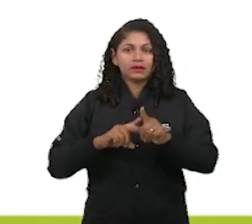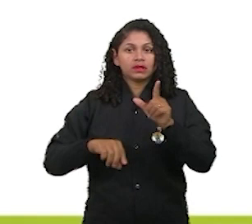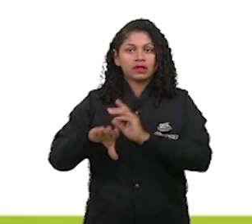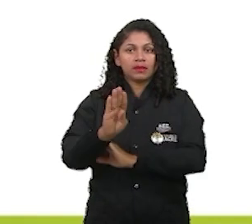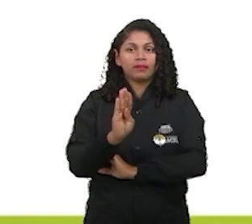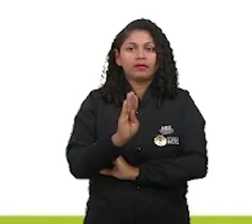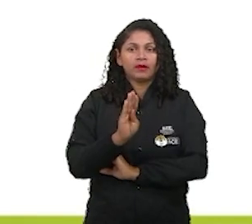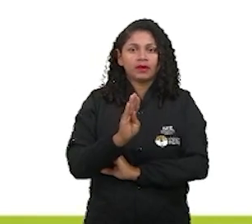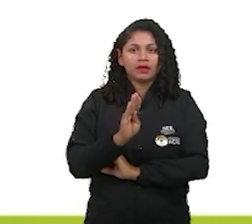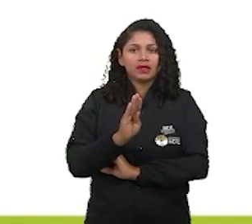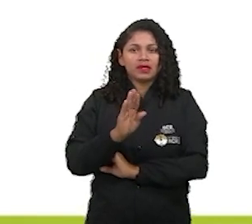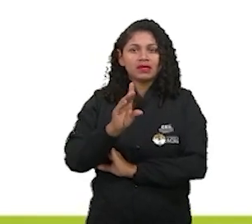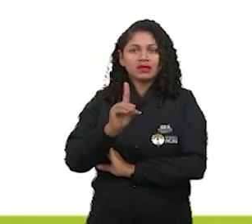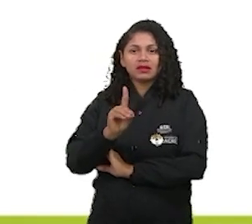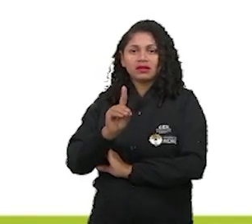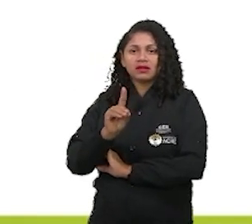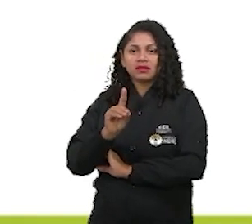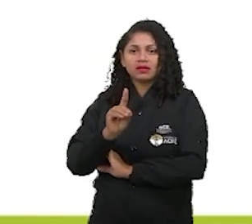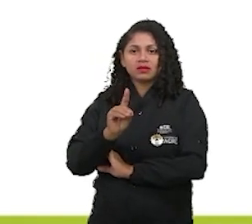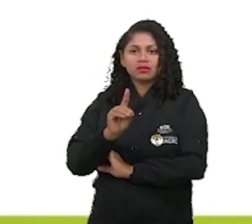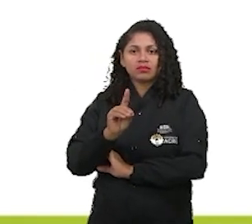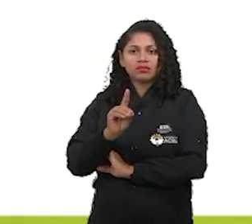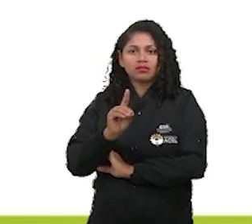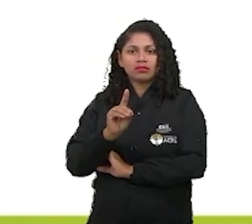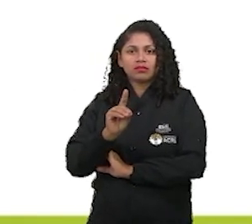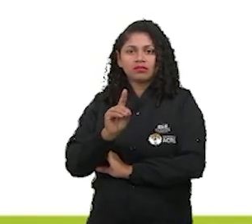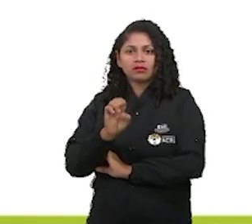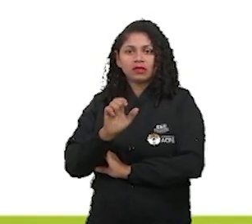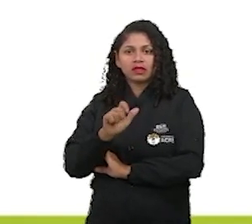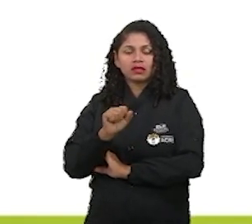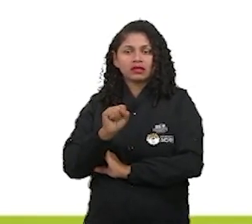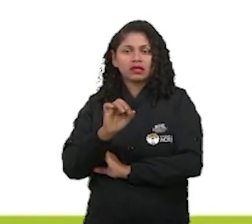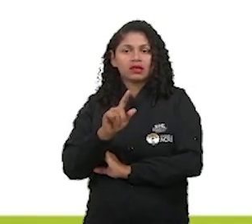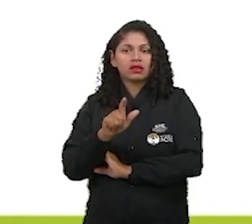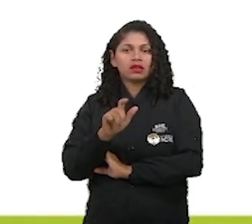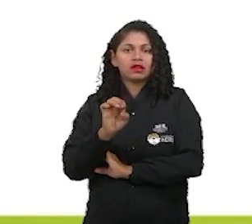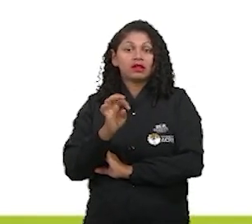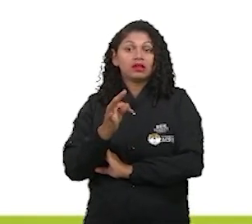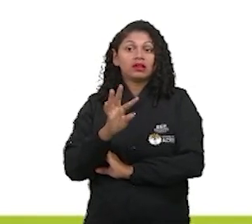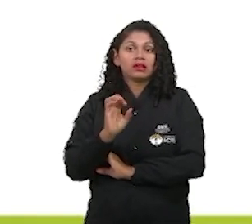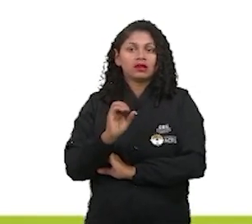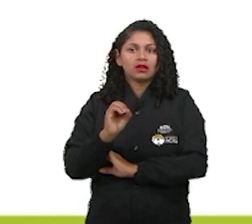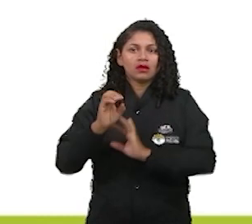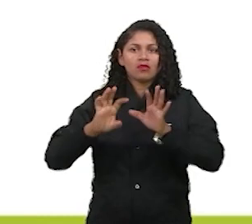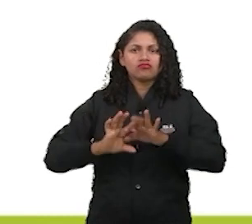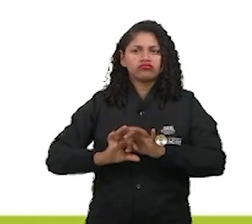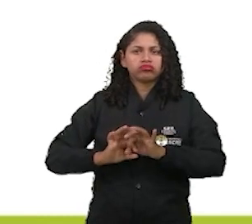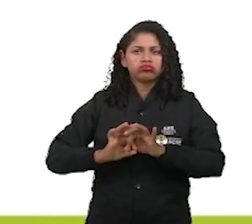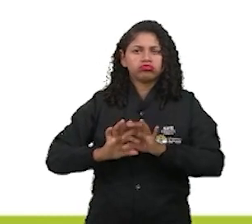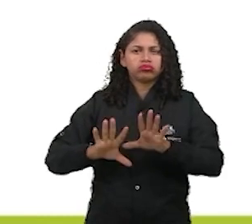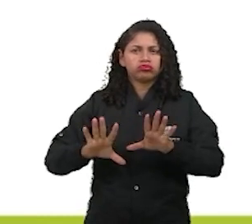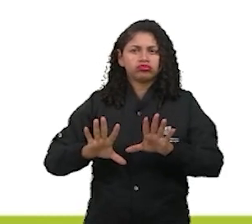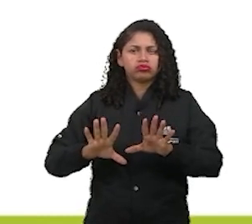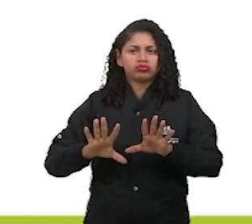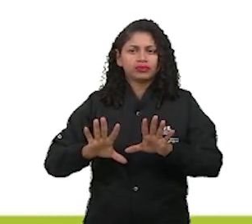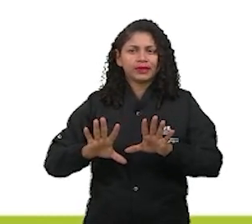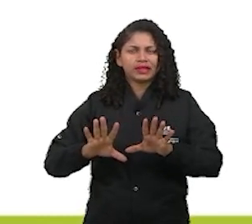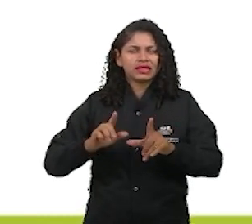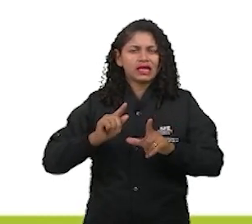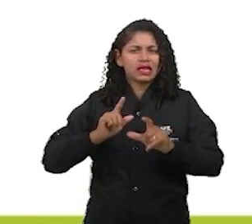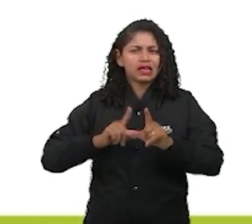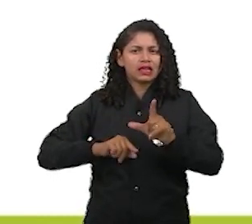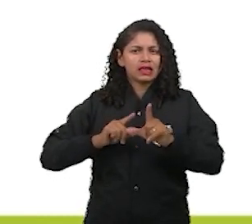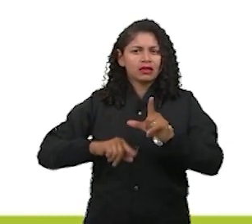irremediável em face do cotidiano repetitivo. C, o questionamento cético, ou seja, o